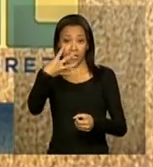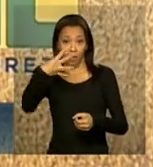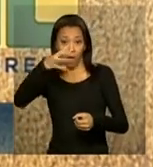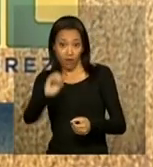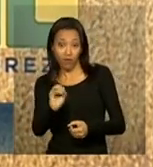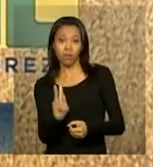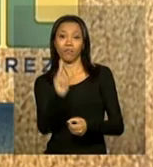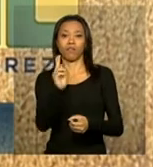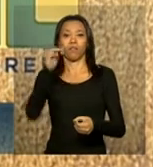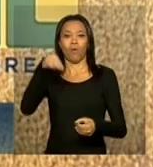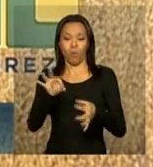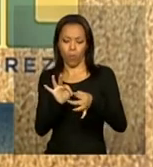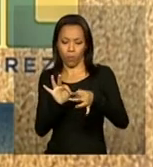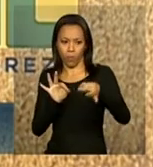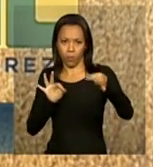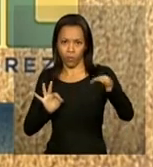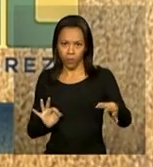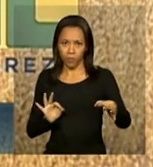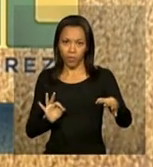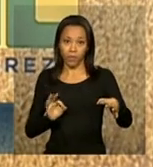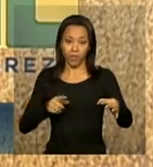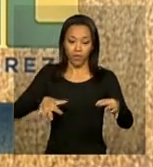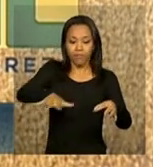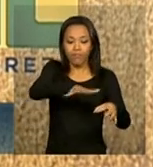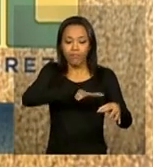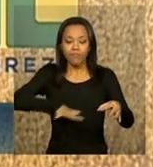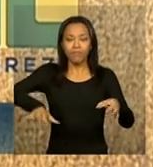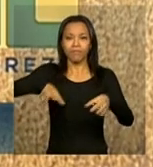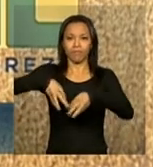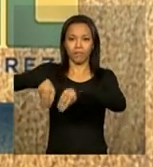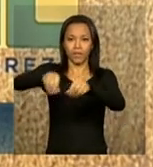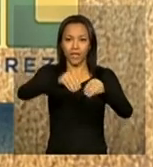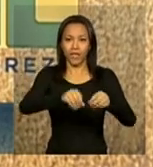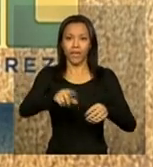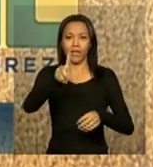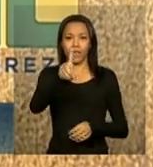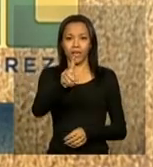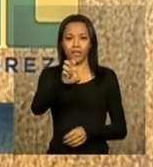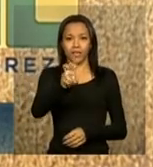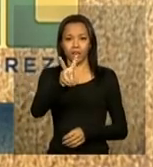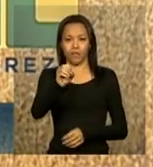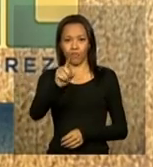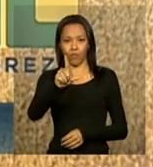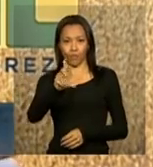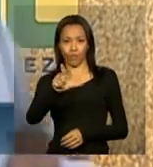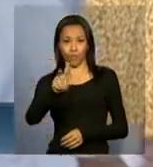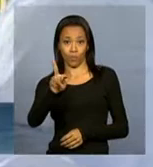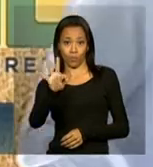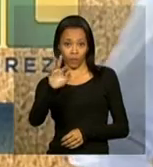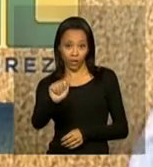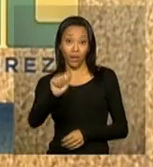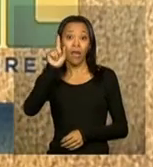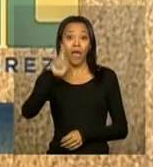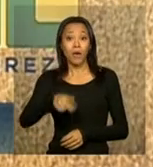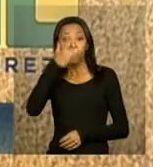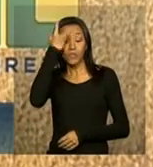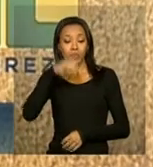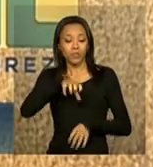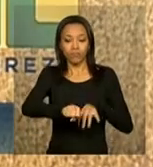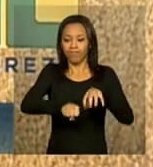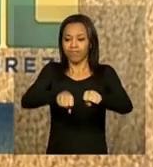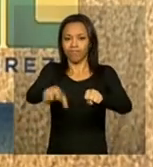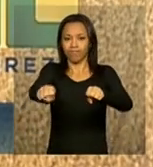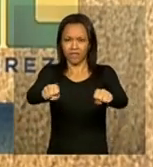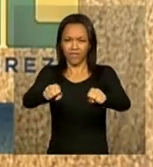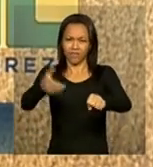quilômetros, era uma terra devoluta. E para cá vieram poceiros das regiões tradicionais